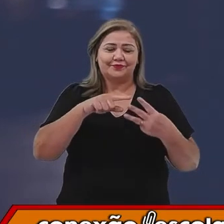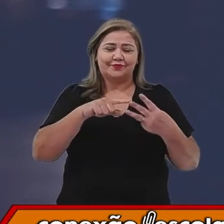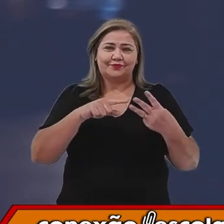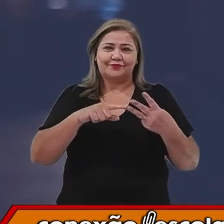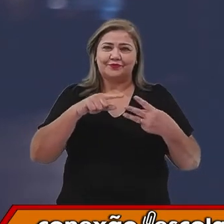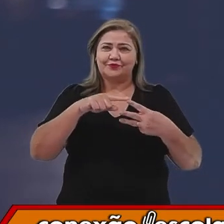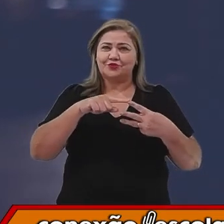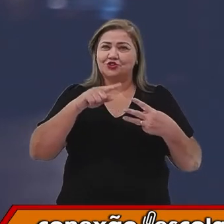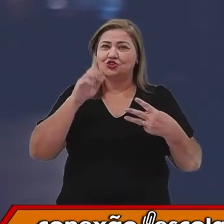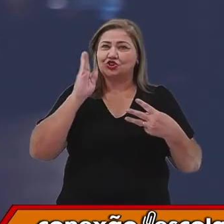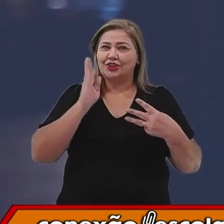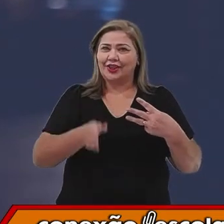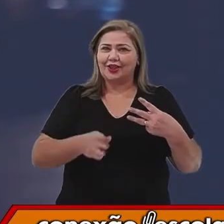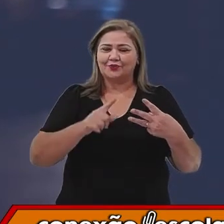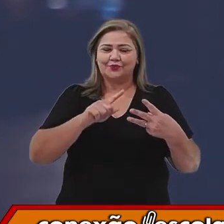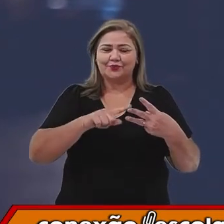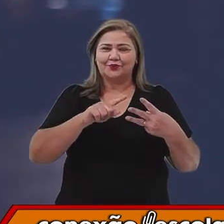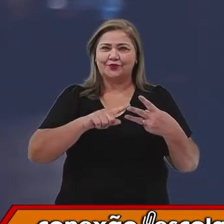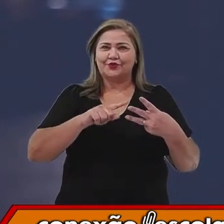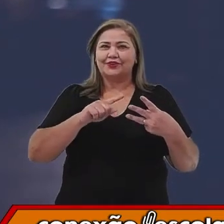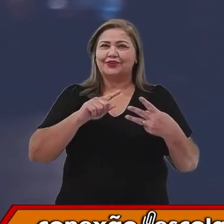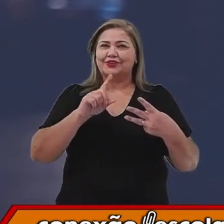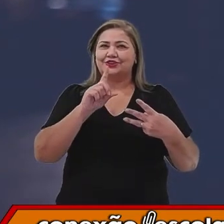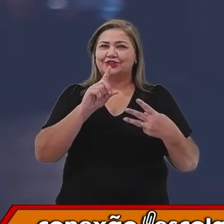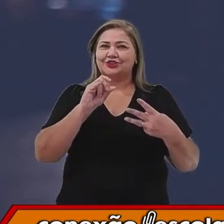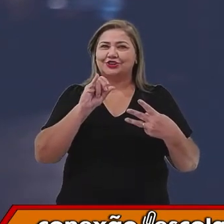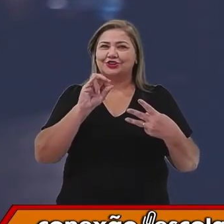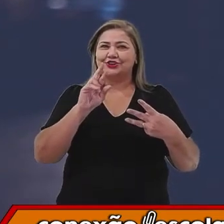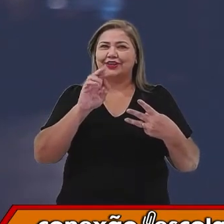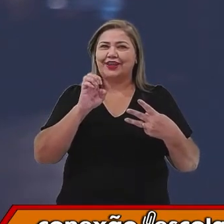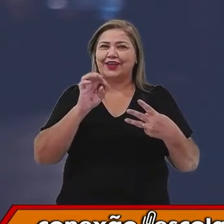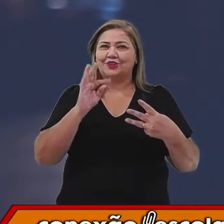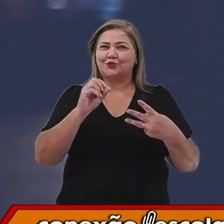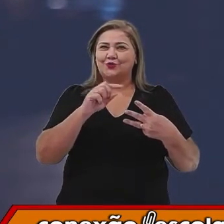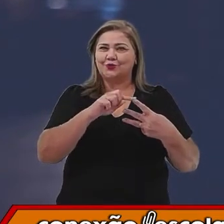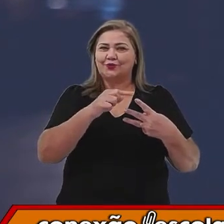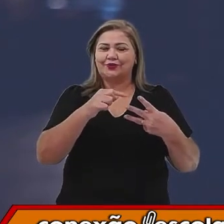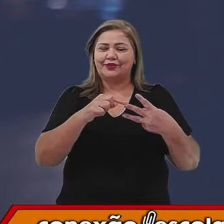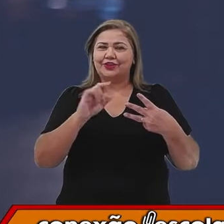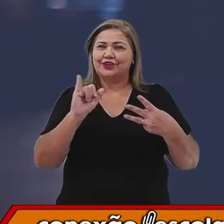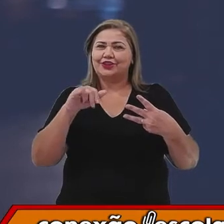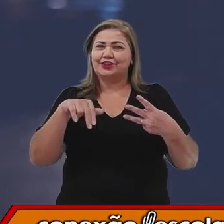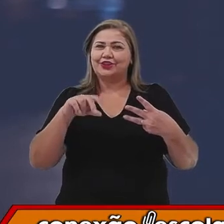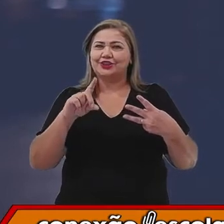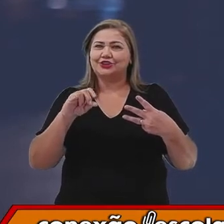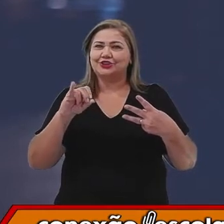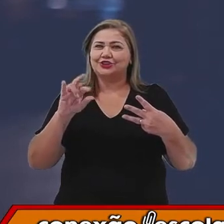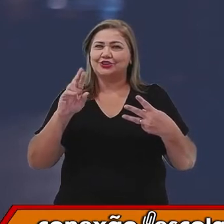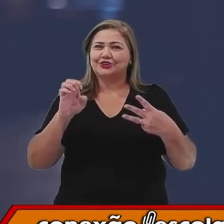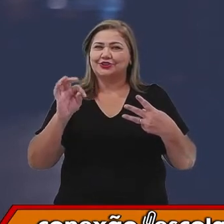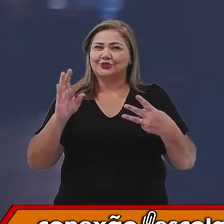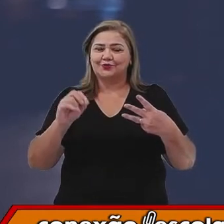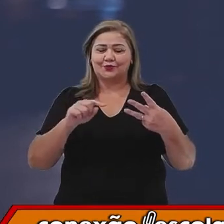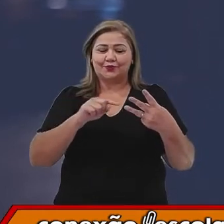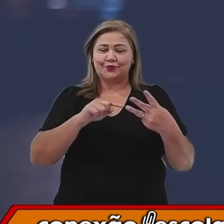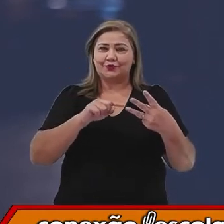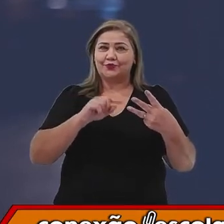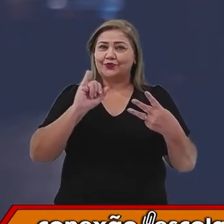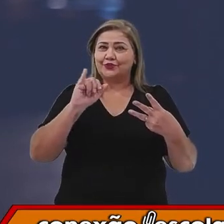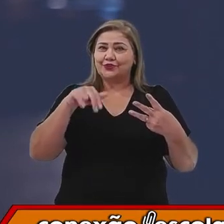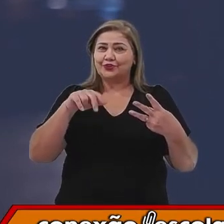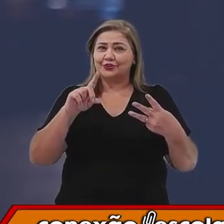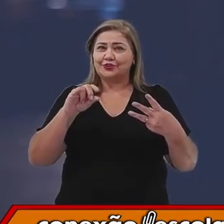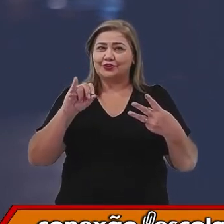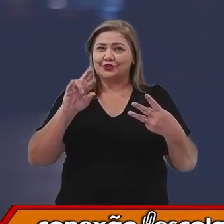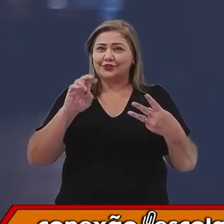discurso direto, o discurso indireto e o indireto livre. Quando vamos falar do discurso